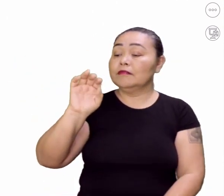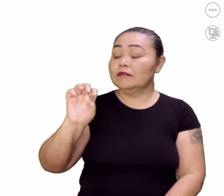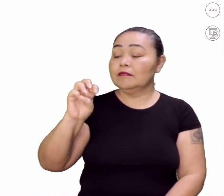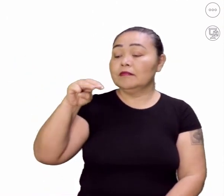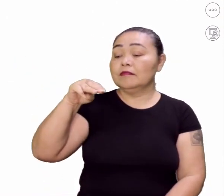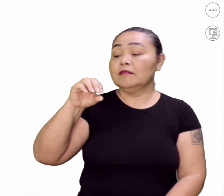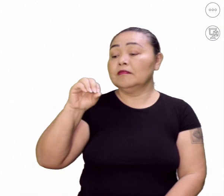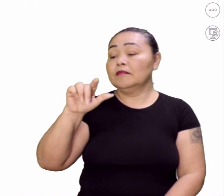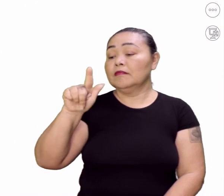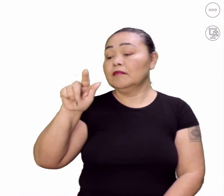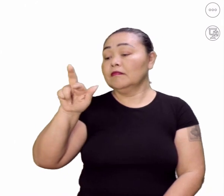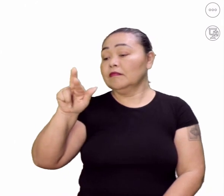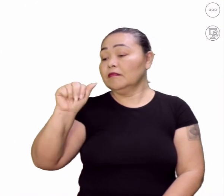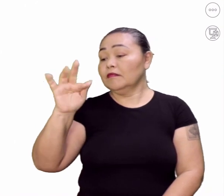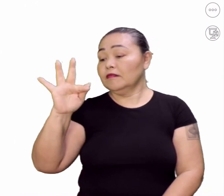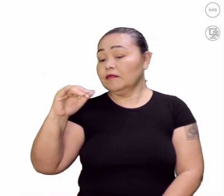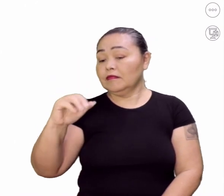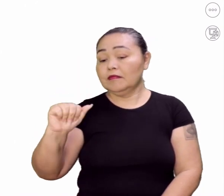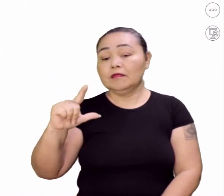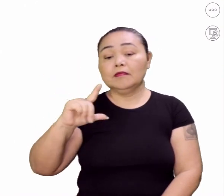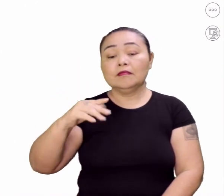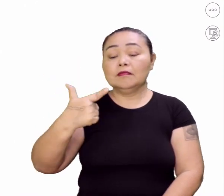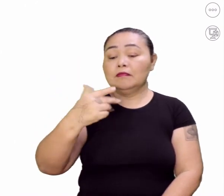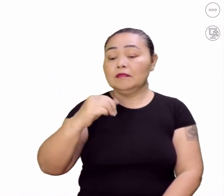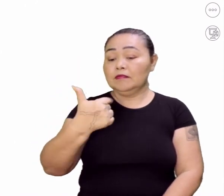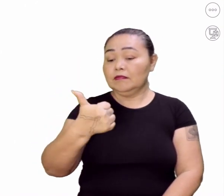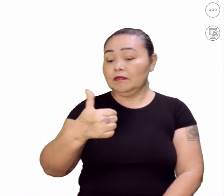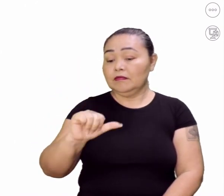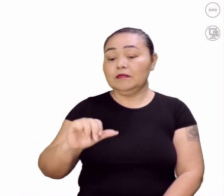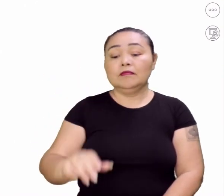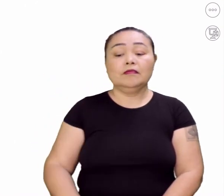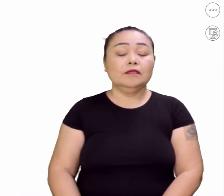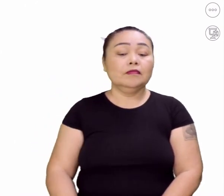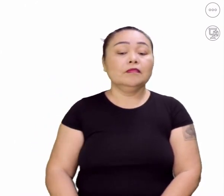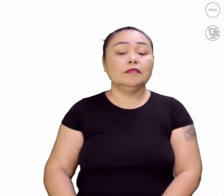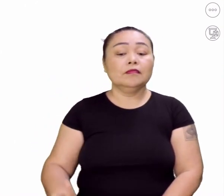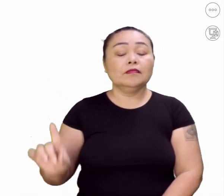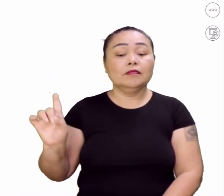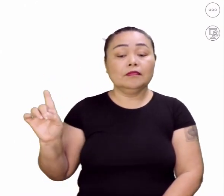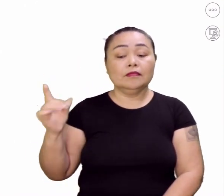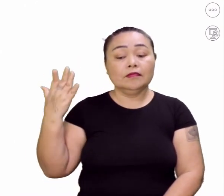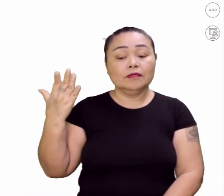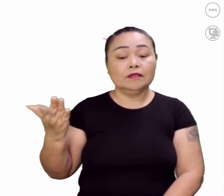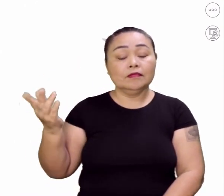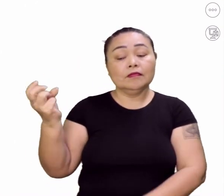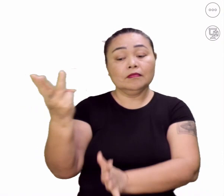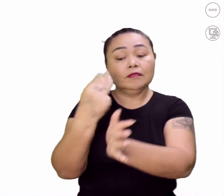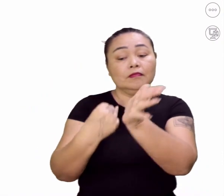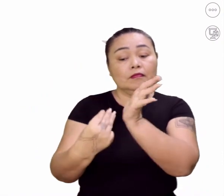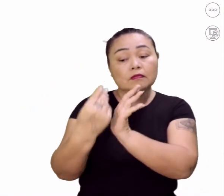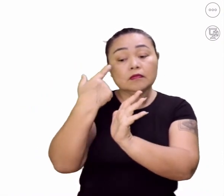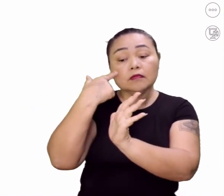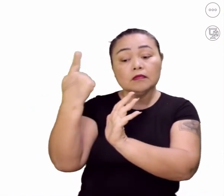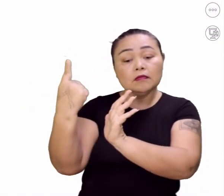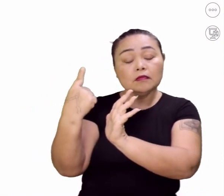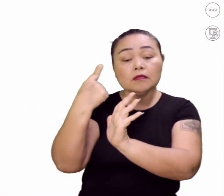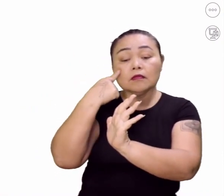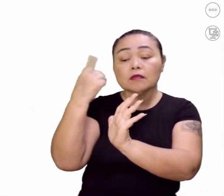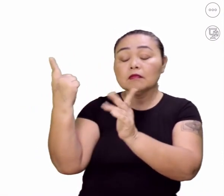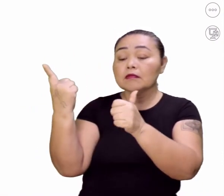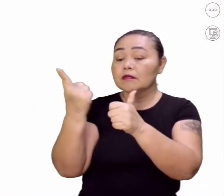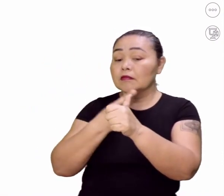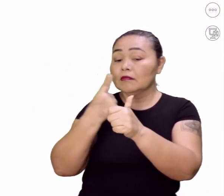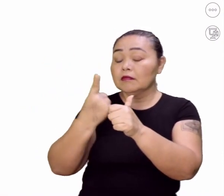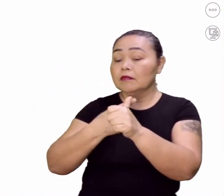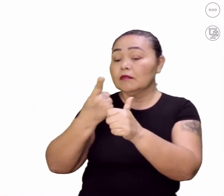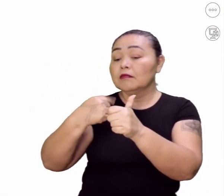Densidade, né? Isso. Demográfica 2010. Isso. Então, Rogério, o mapa, a primeira coisa